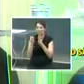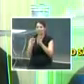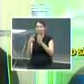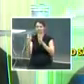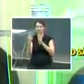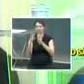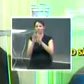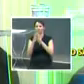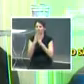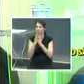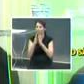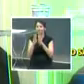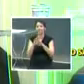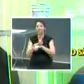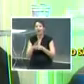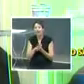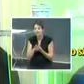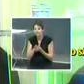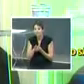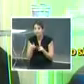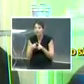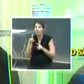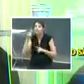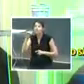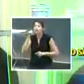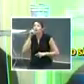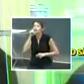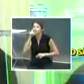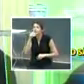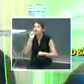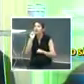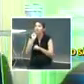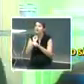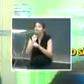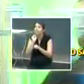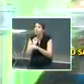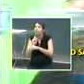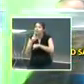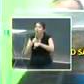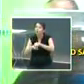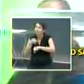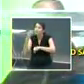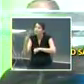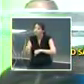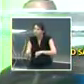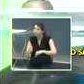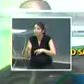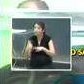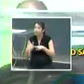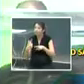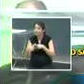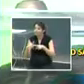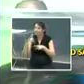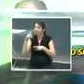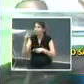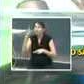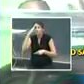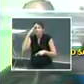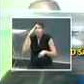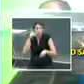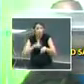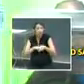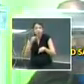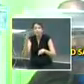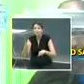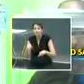dizer: espere o meu tempo. Porque no meu tempo ela vai se abrir e o milagre vai acontecer por completo. Se a porta se